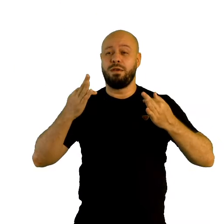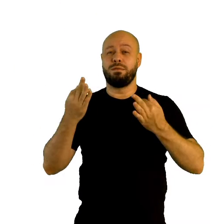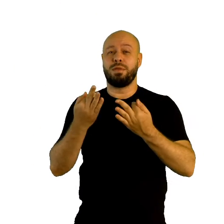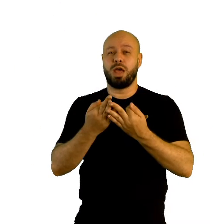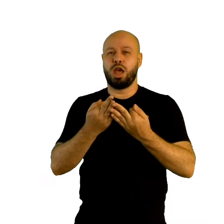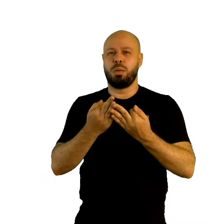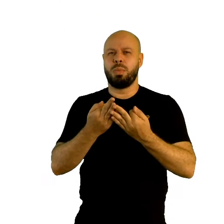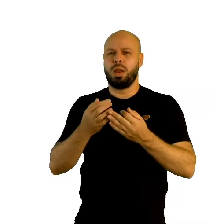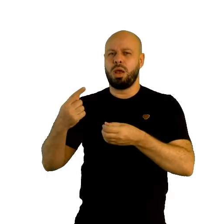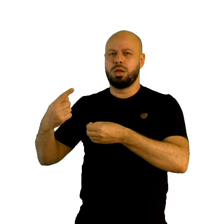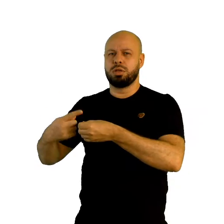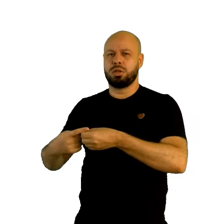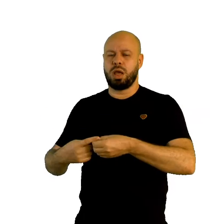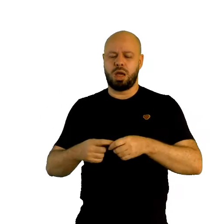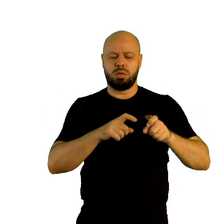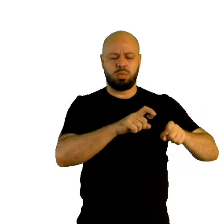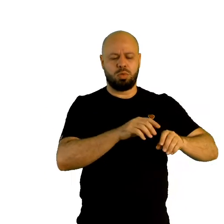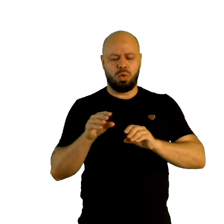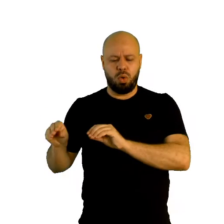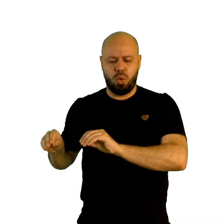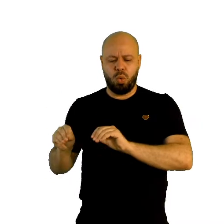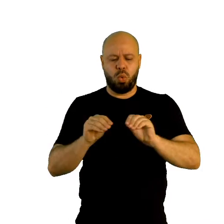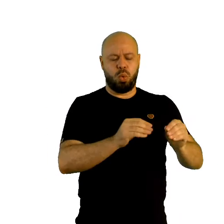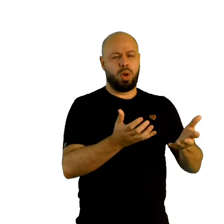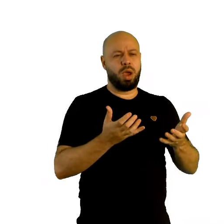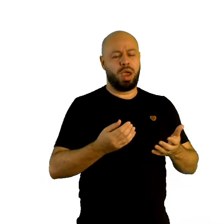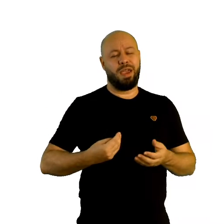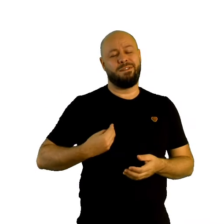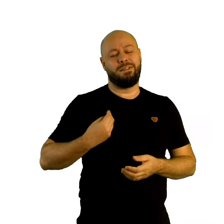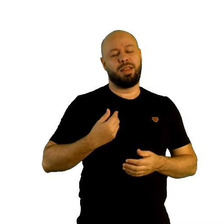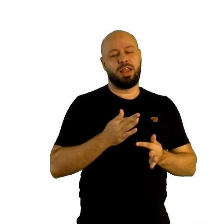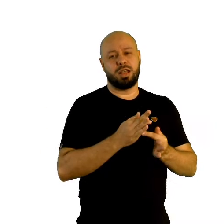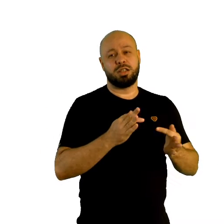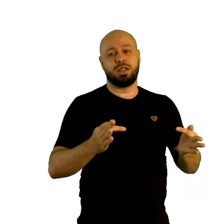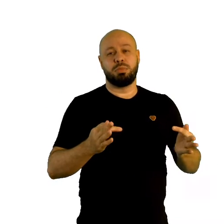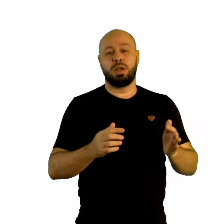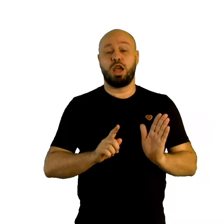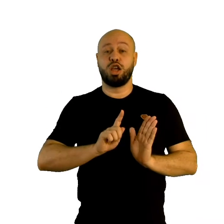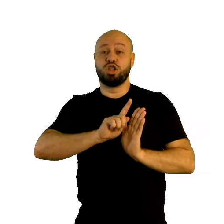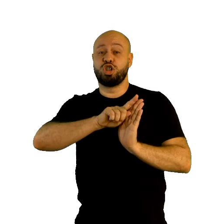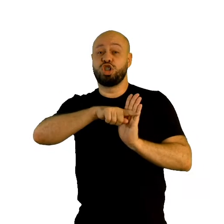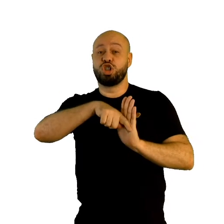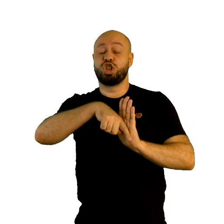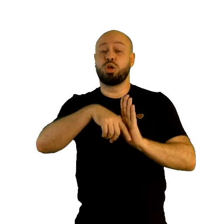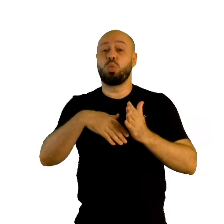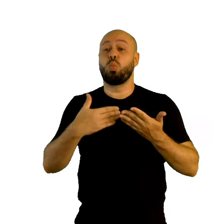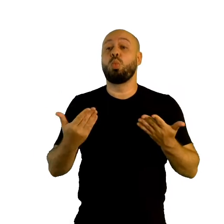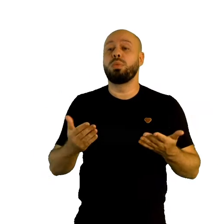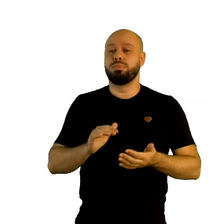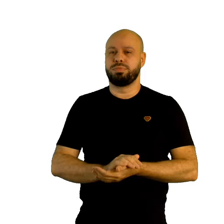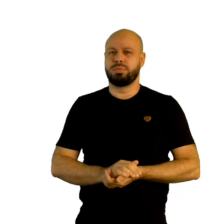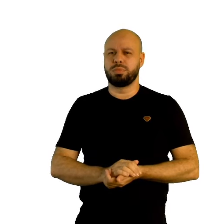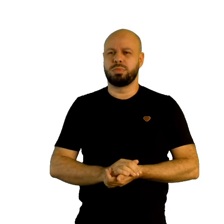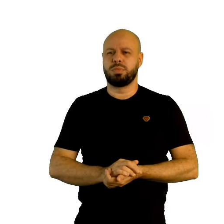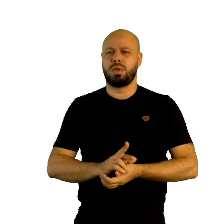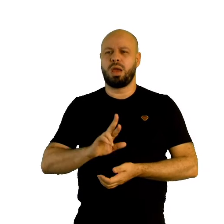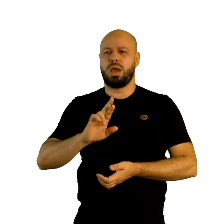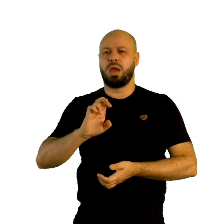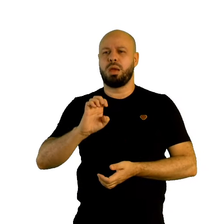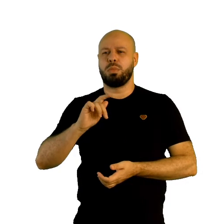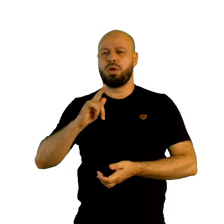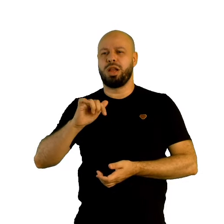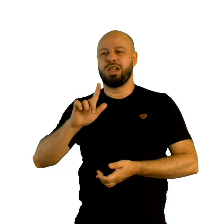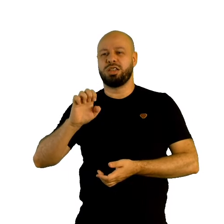a cidade pelo campo para ter uma vida simples, é do gênero o quê? Qual é o gênero? Reportagem,